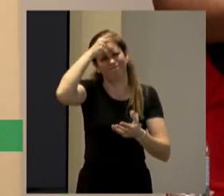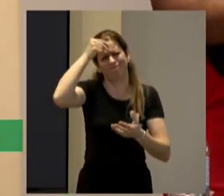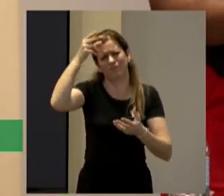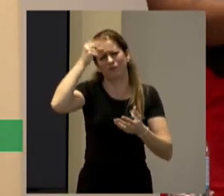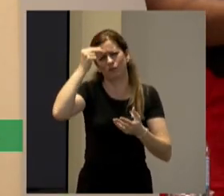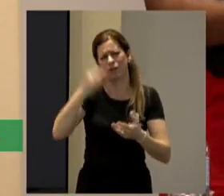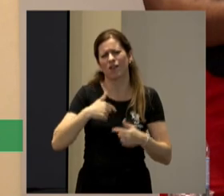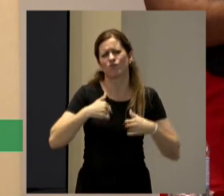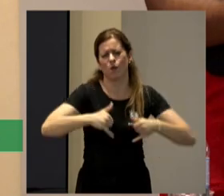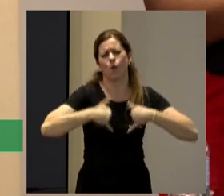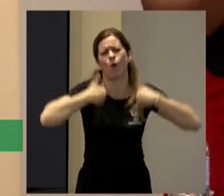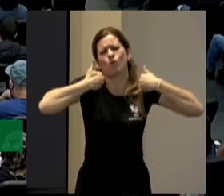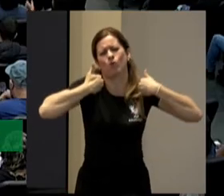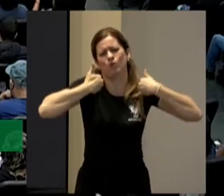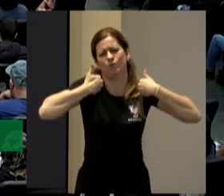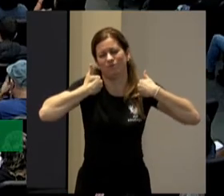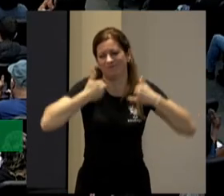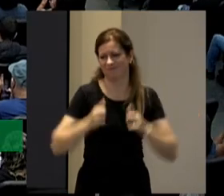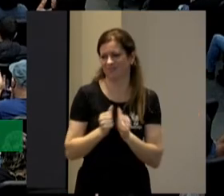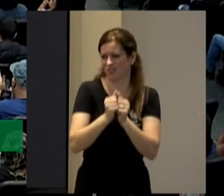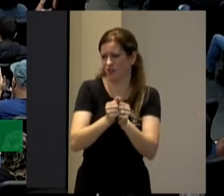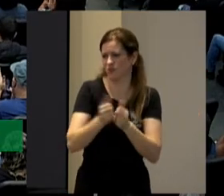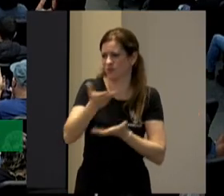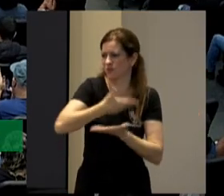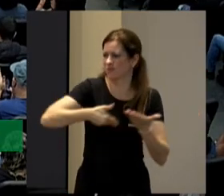muito orgulho de fazer parte dela.